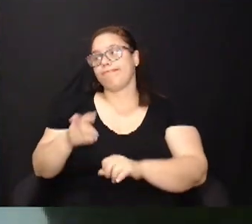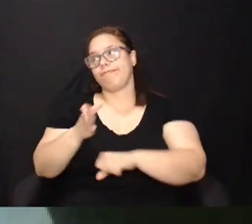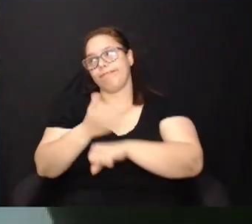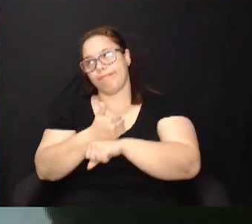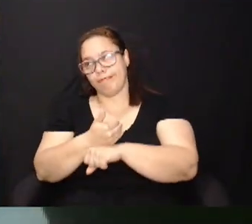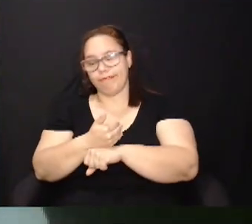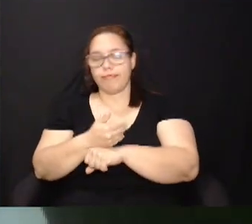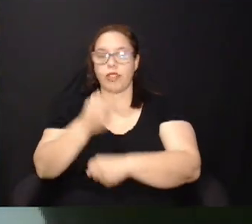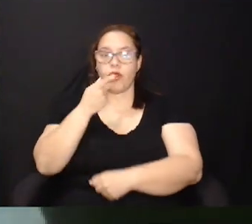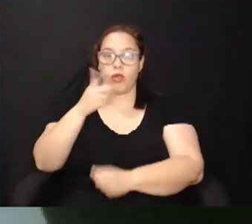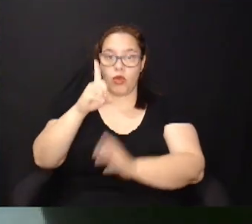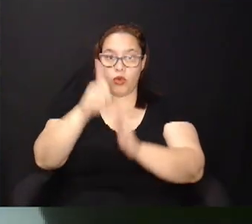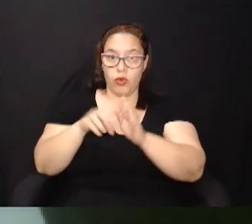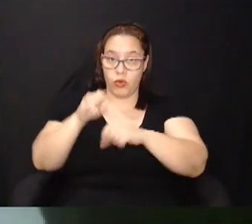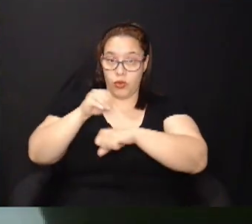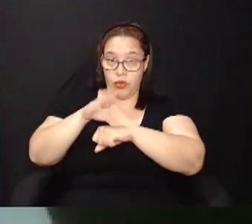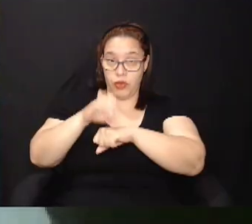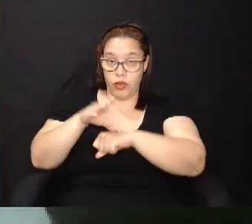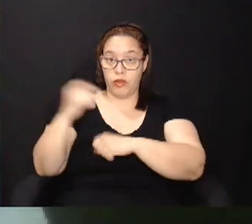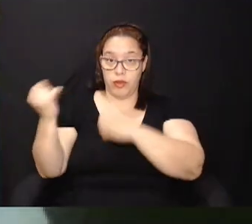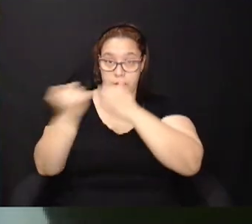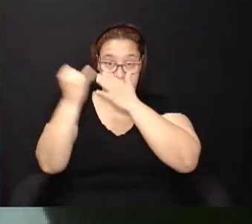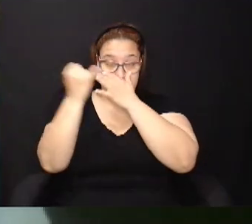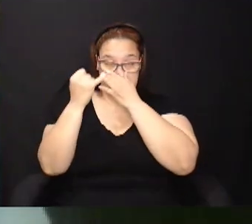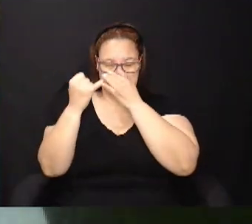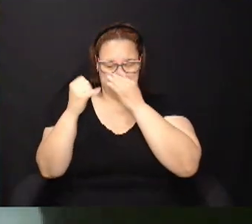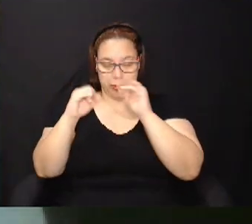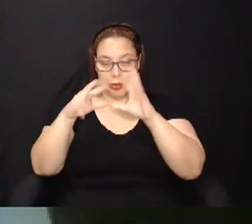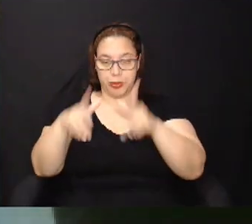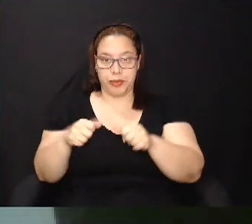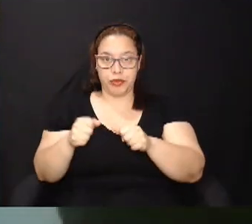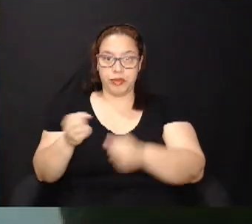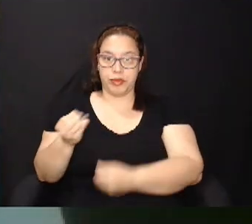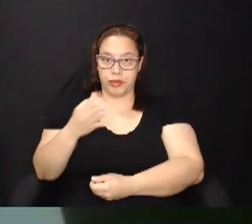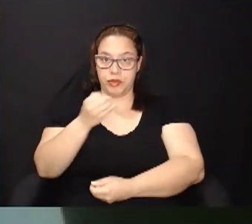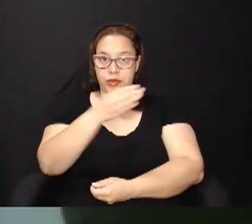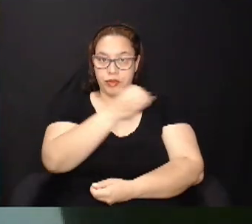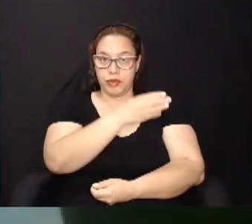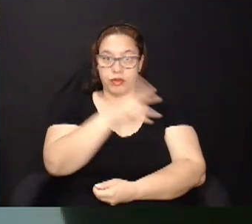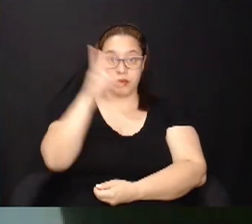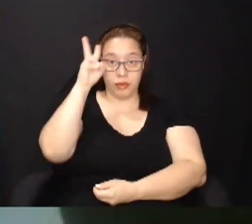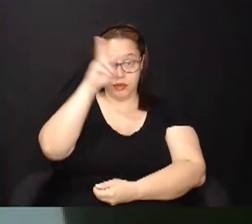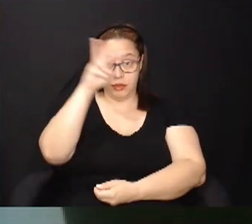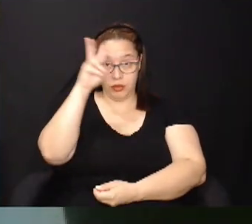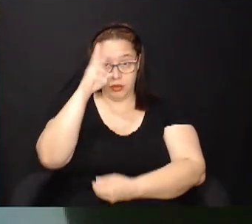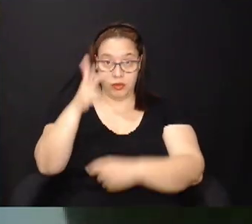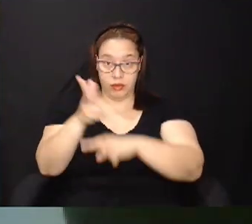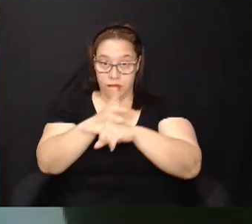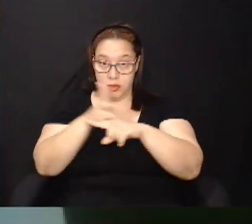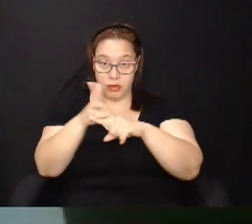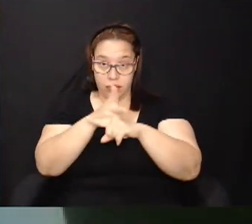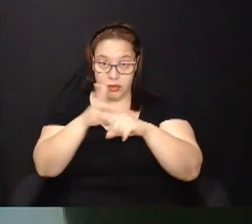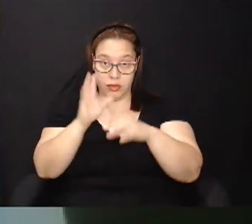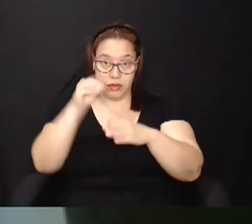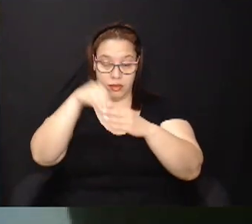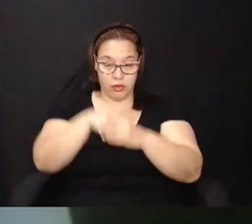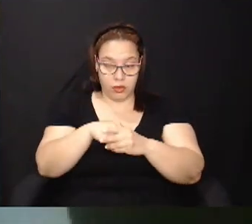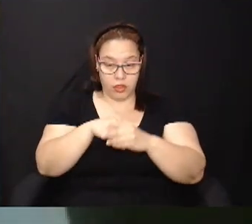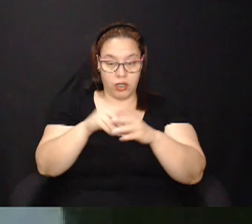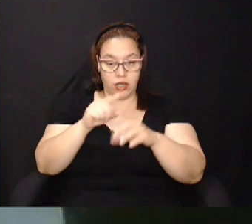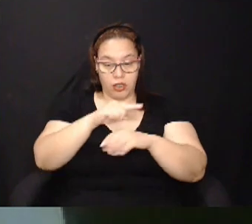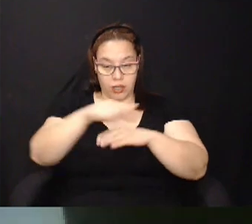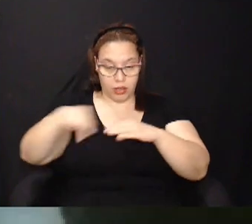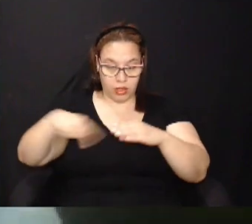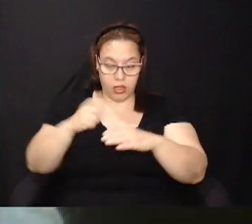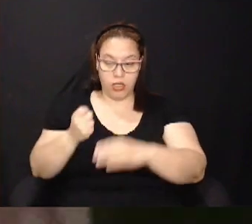dar uma dica que eu acho que ela é fundamental para todo mundo que vai viajar. Lembra de filmar sua mala por dentro e por fora antes de viajar.